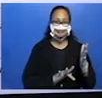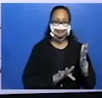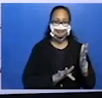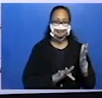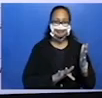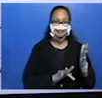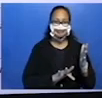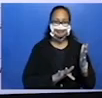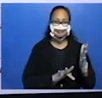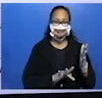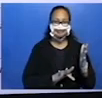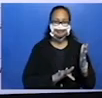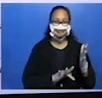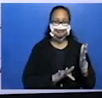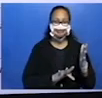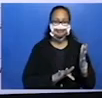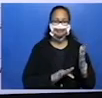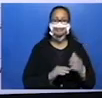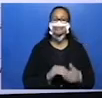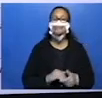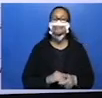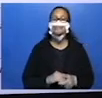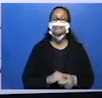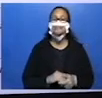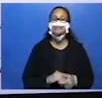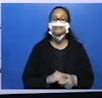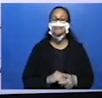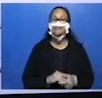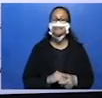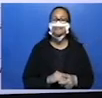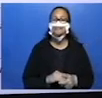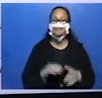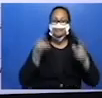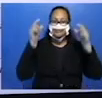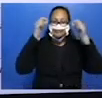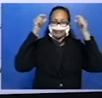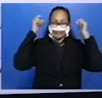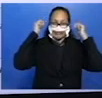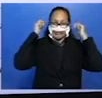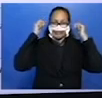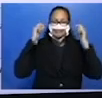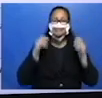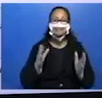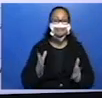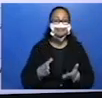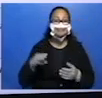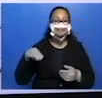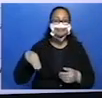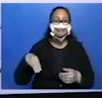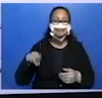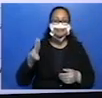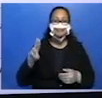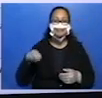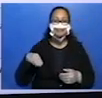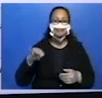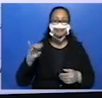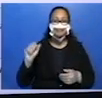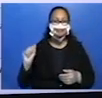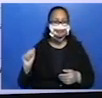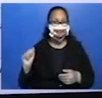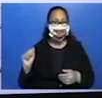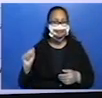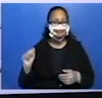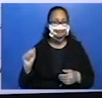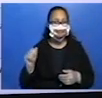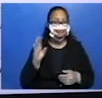Múmias. Uou! Saímos da mitologia grega e vamos para as múmias? Olha só que interessante. Fazer a